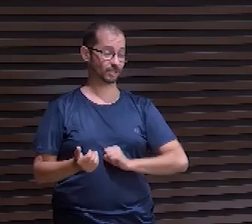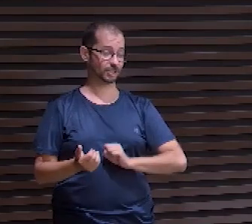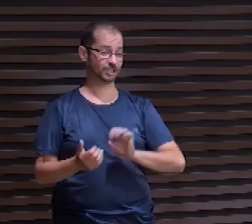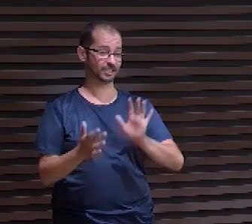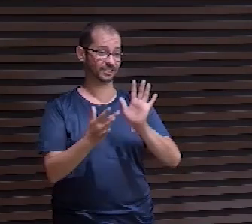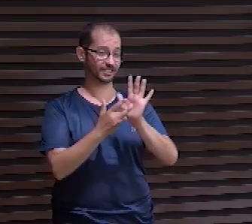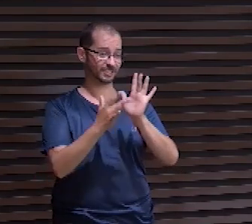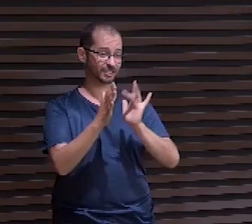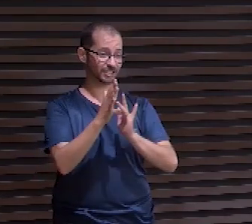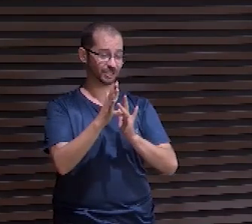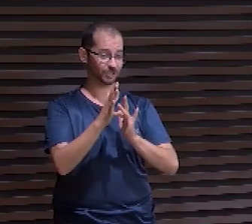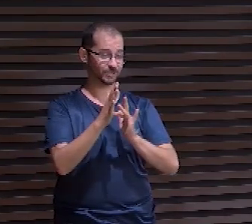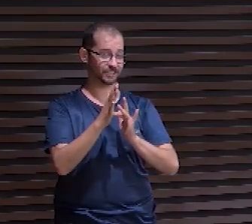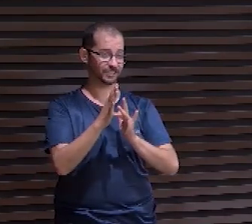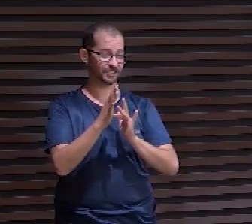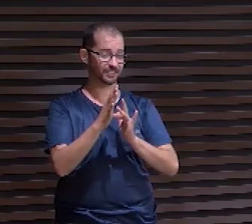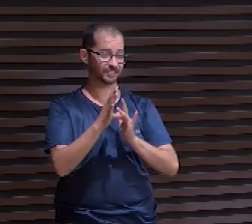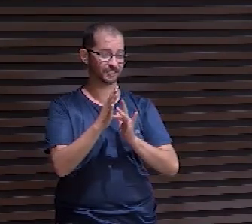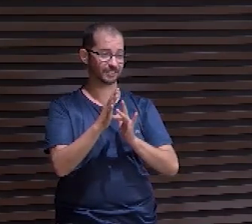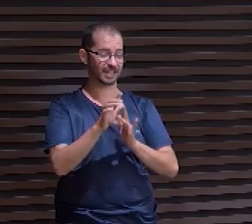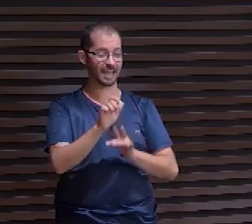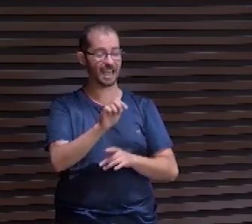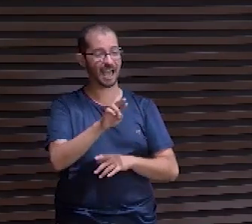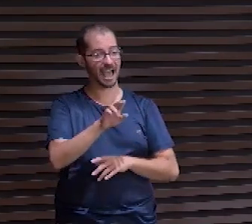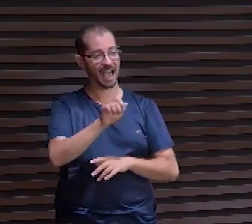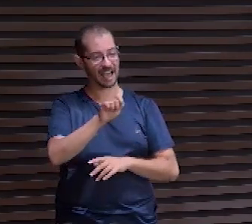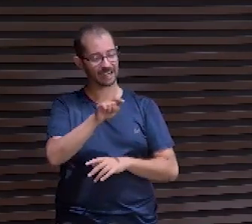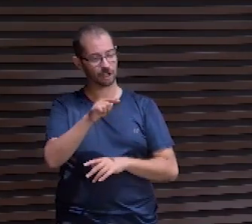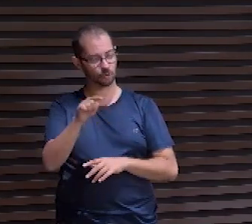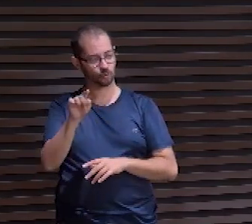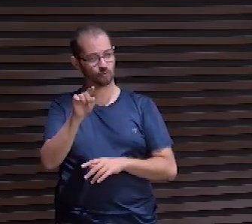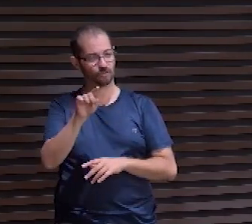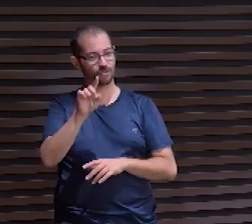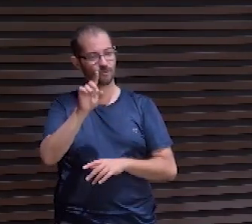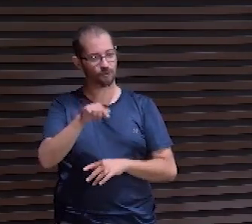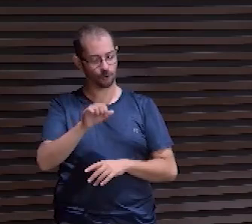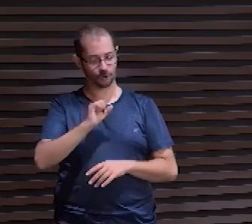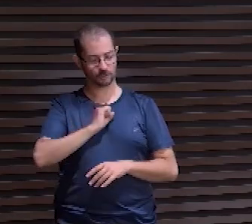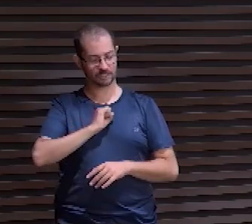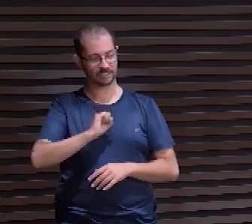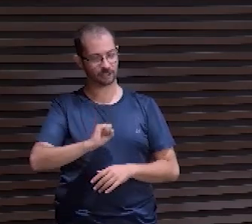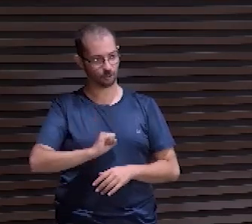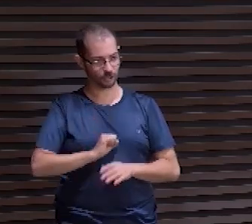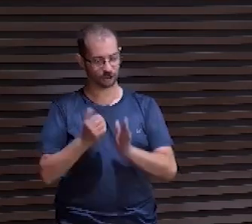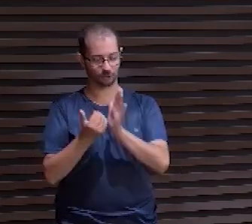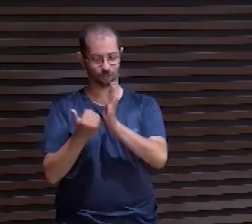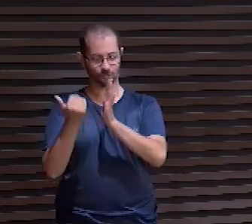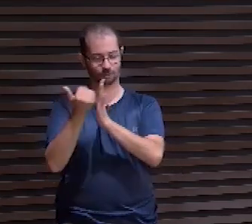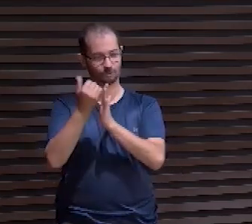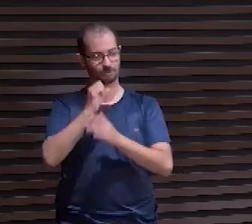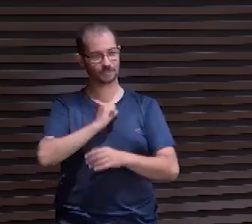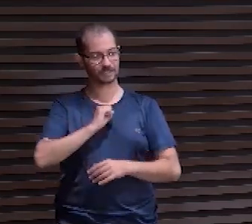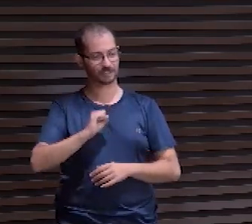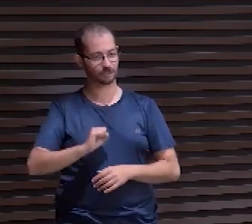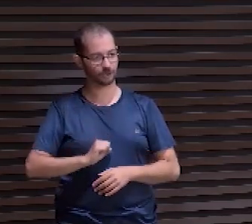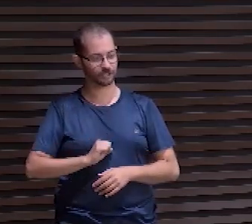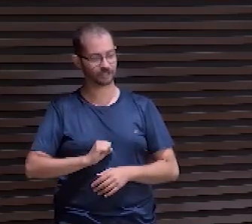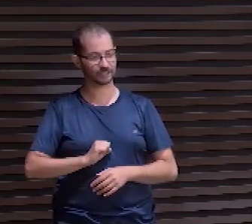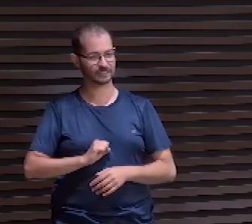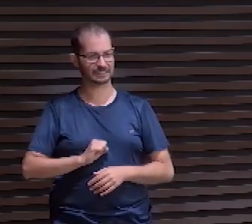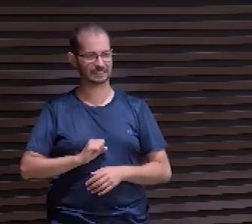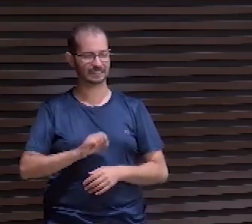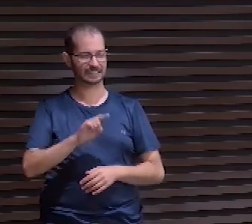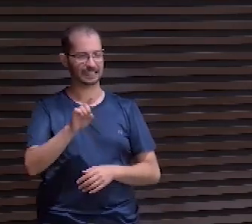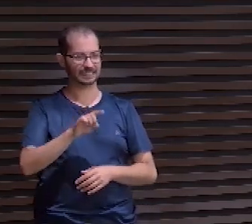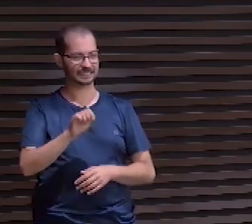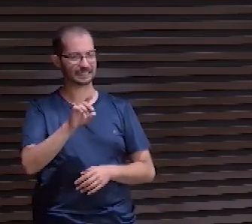Jesus. Arão foi um sacerdote, um sumo sacerdote. Zadok foi